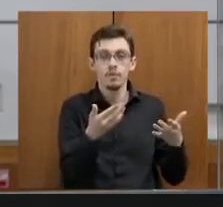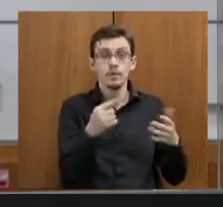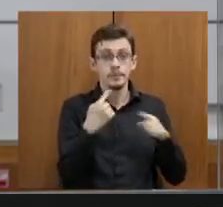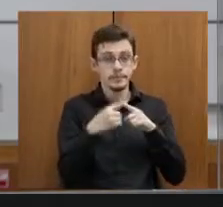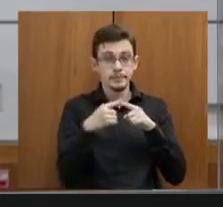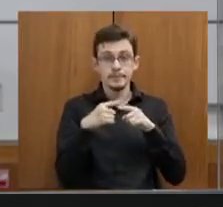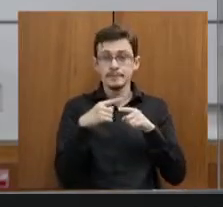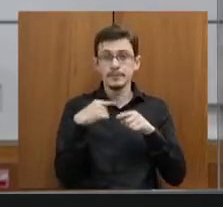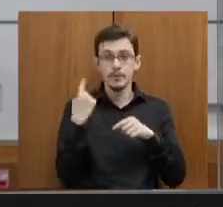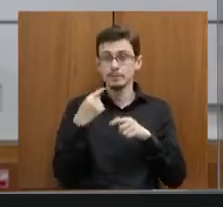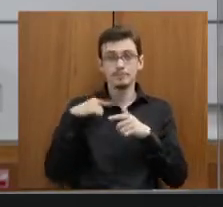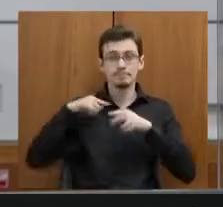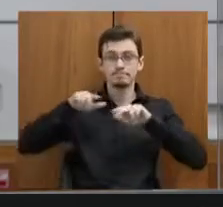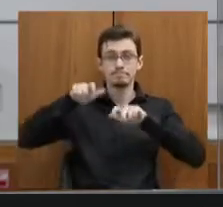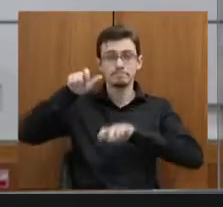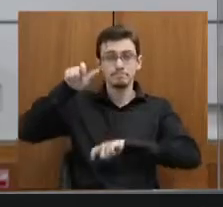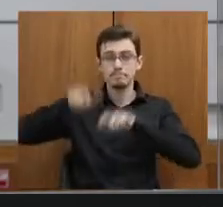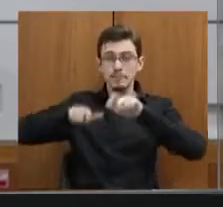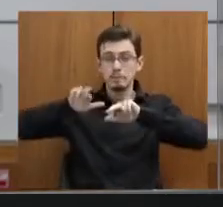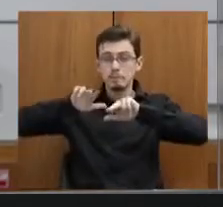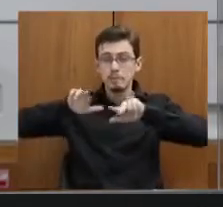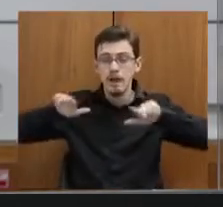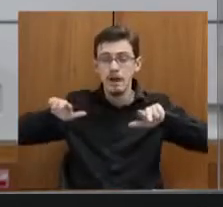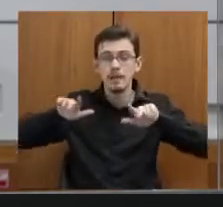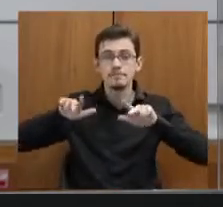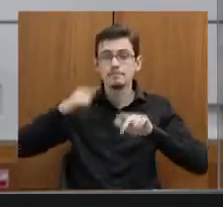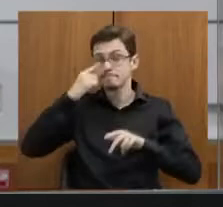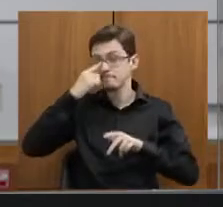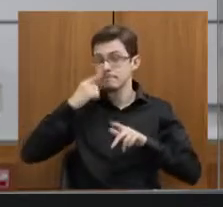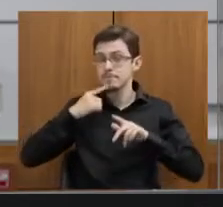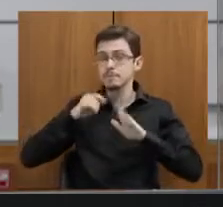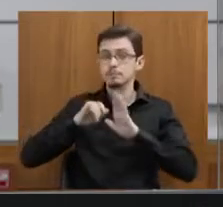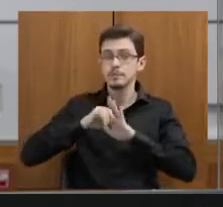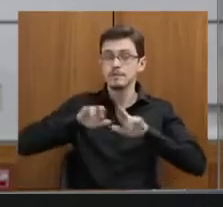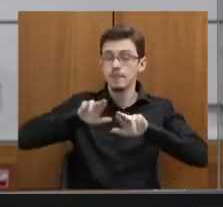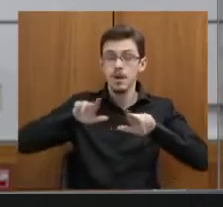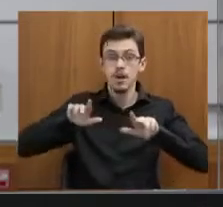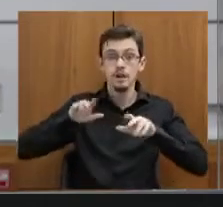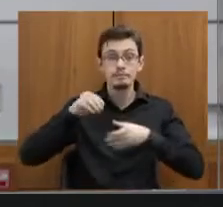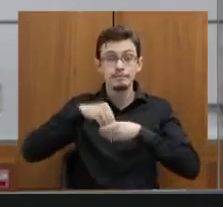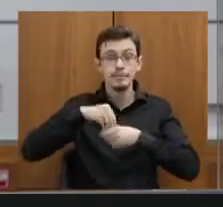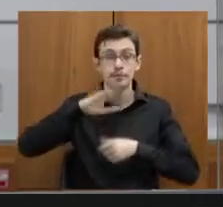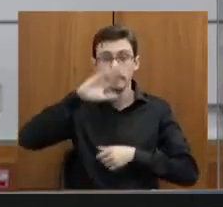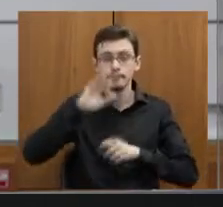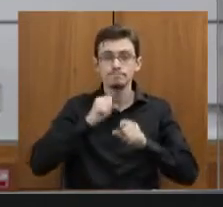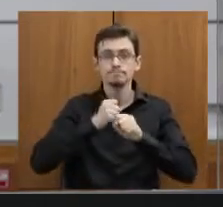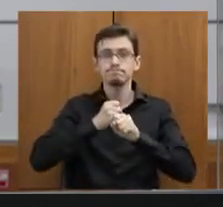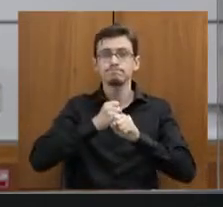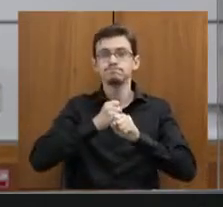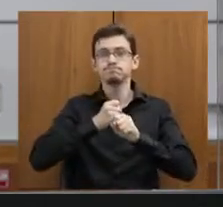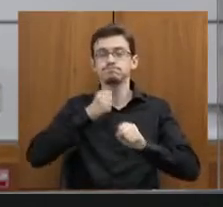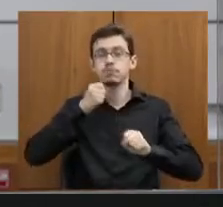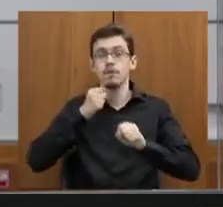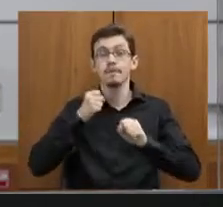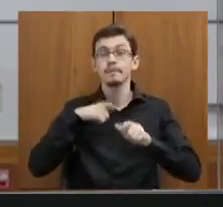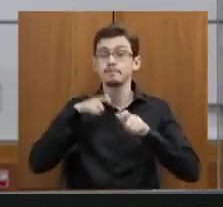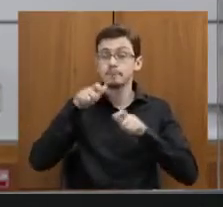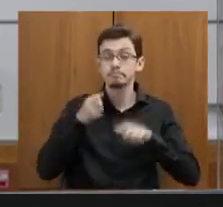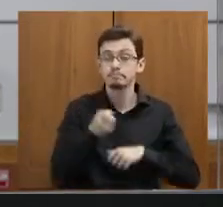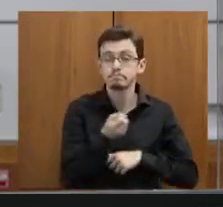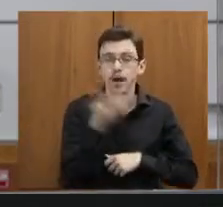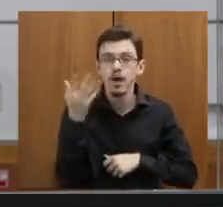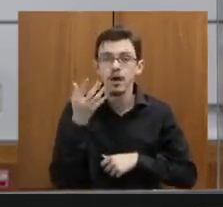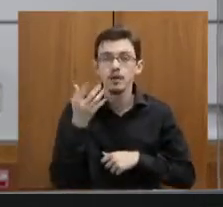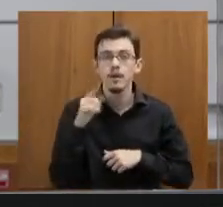diversidade muito grande muito grande só um número muito grande nesse país e não existe um mapeamento para o real